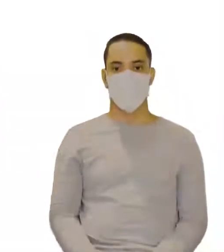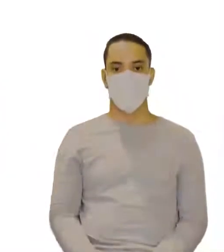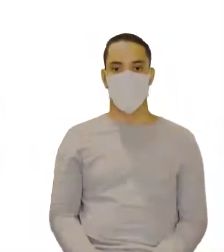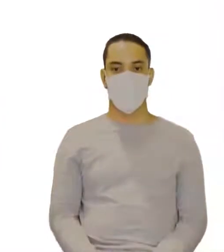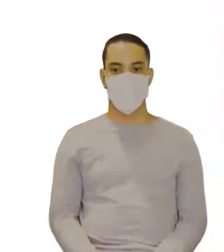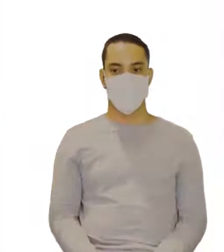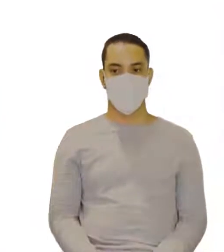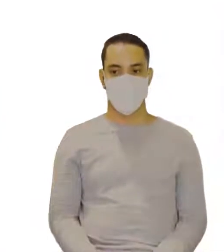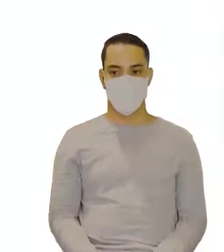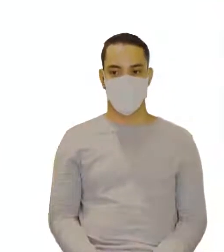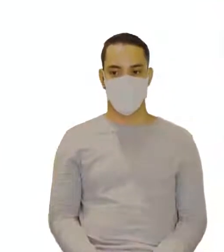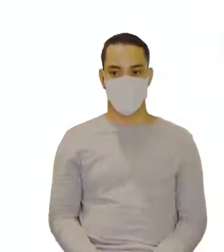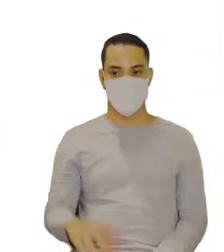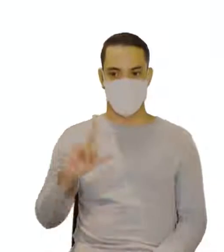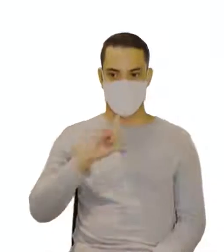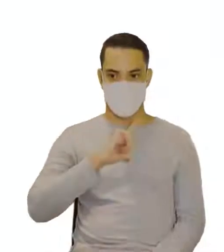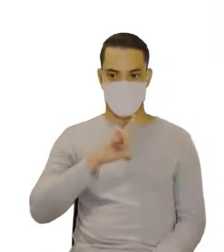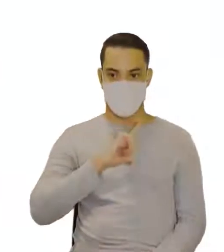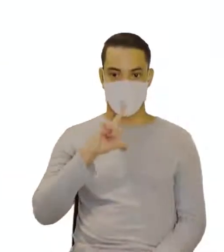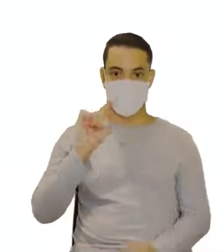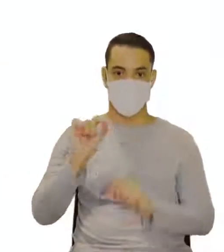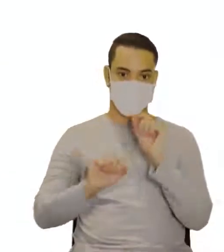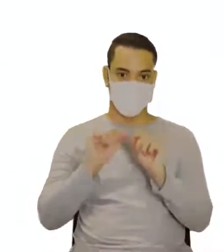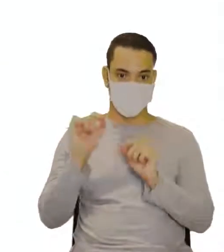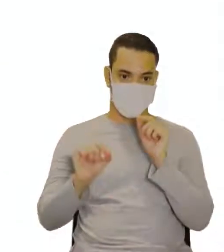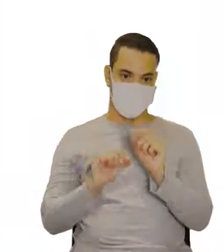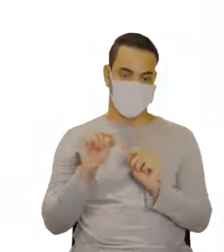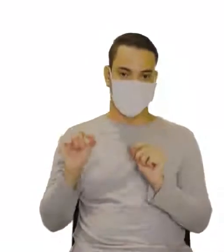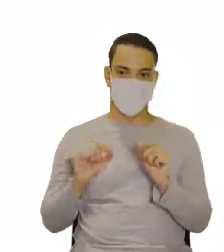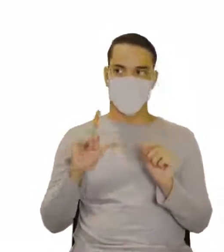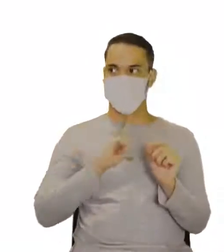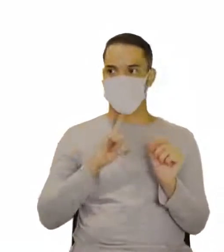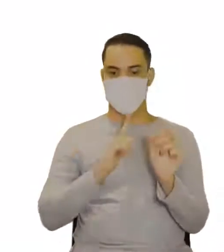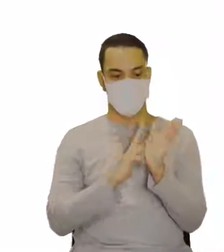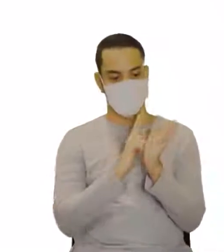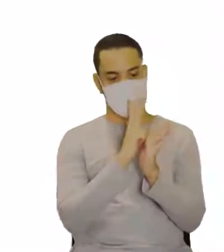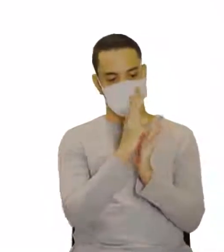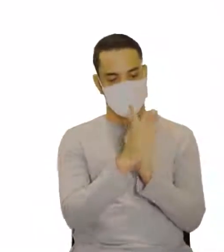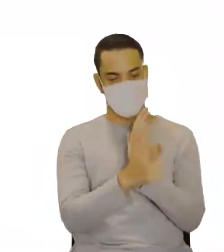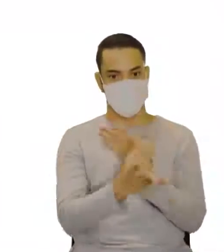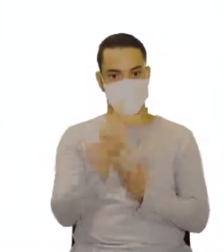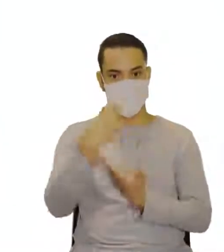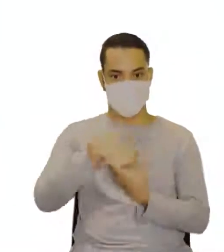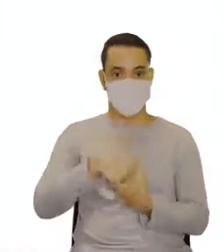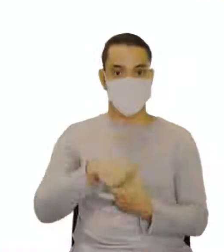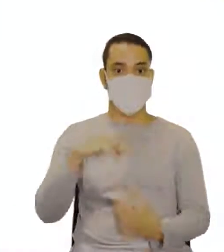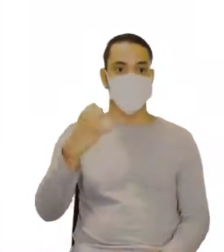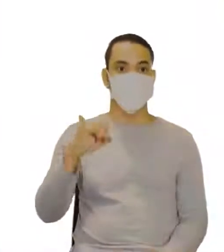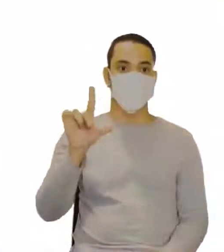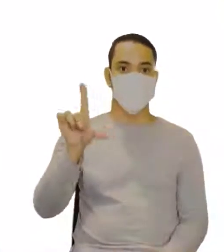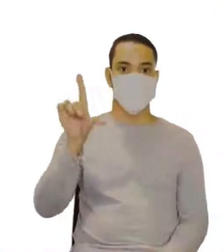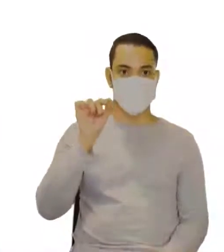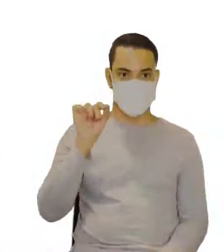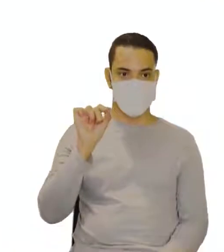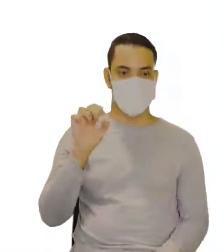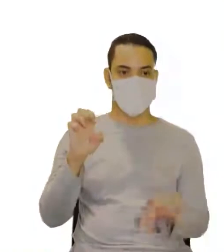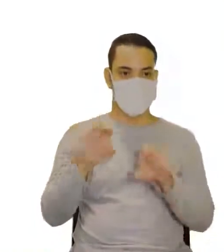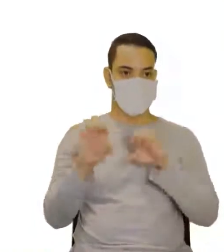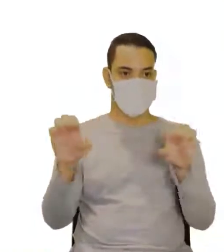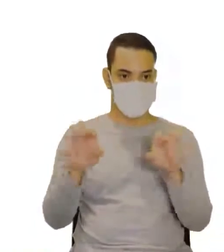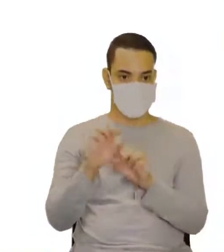aqui, pessoal, olha só, nós temos como coloquei dos vários circuitos aqui. Bom, se eu pegar essa equação aí